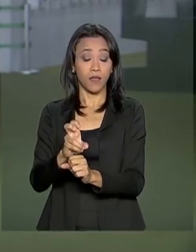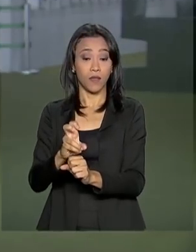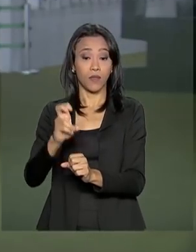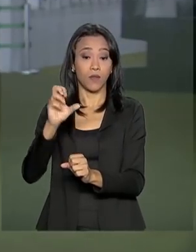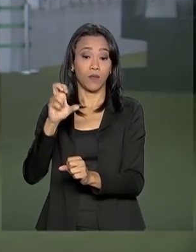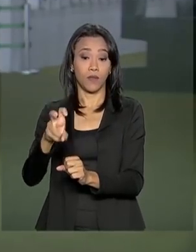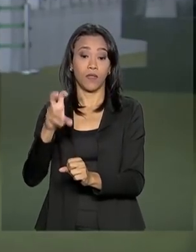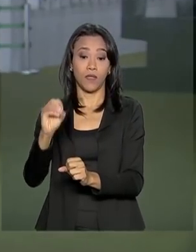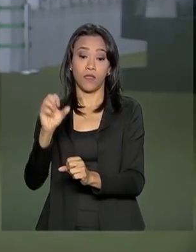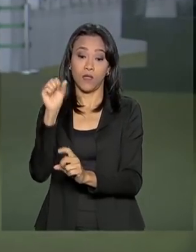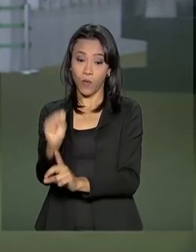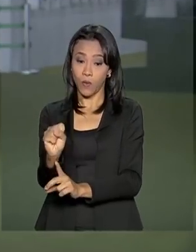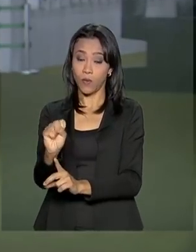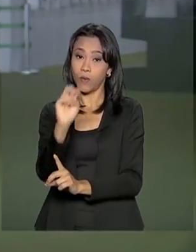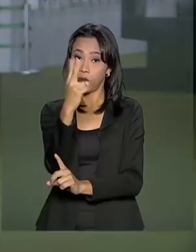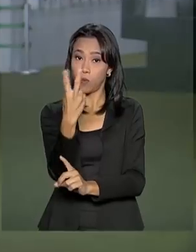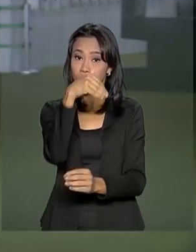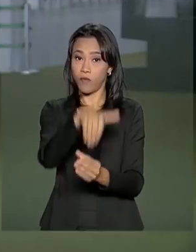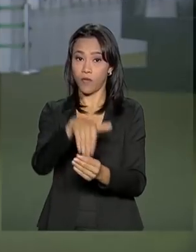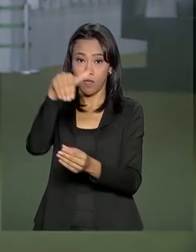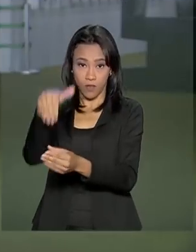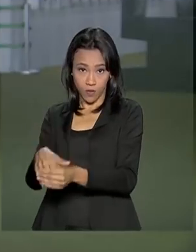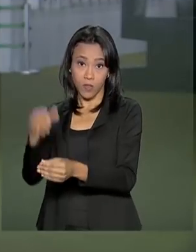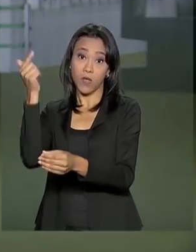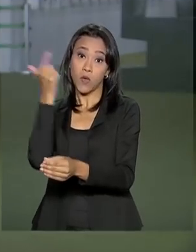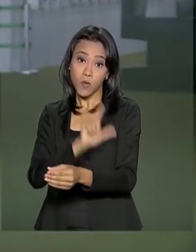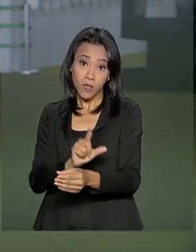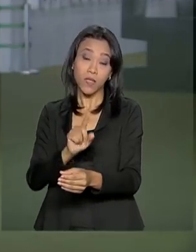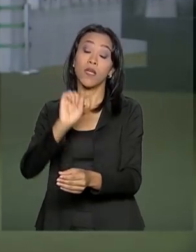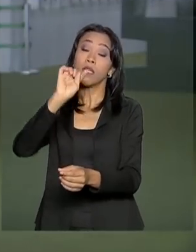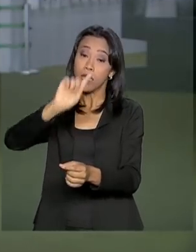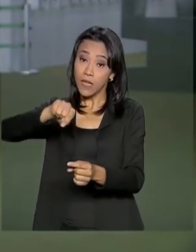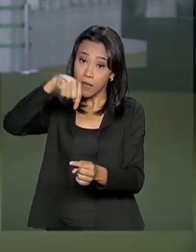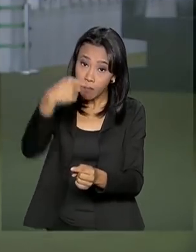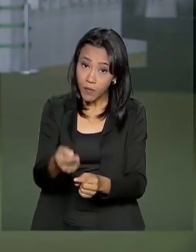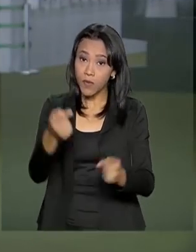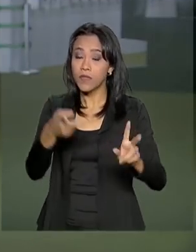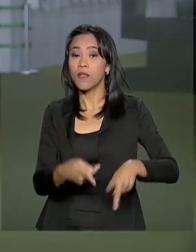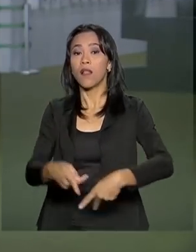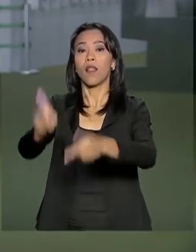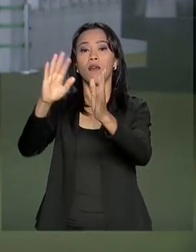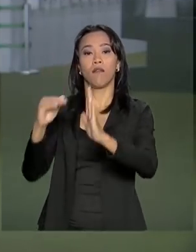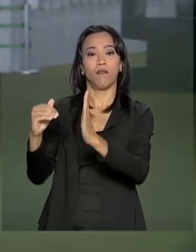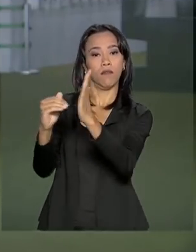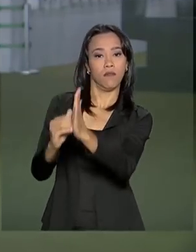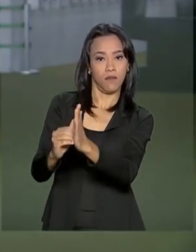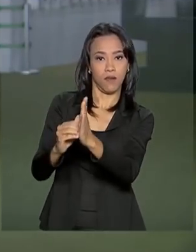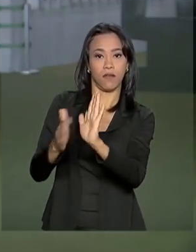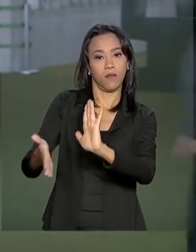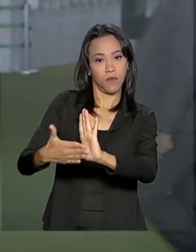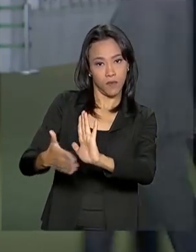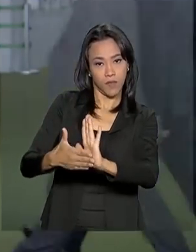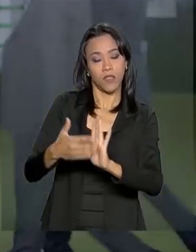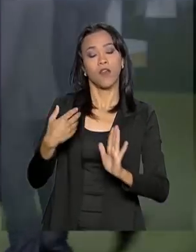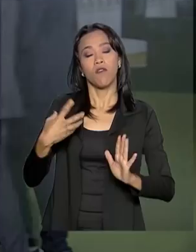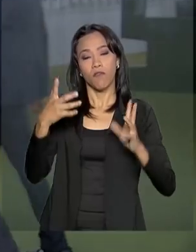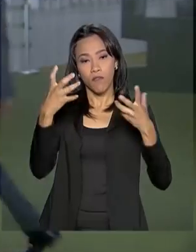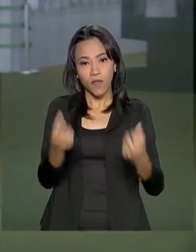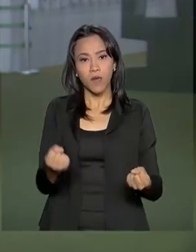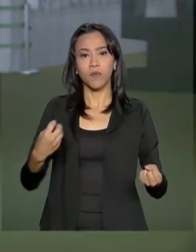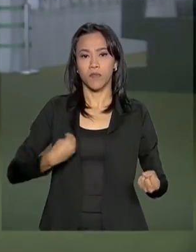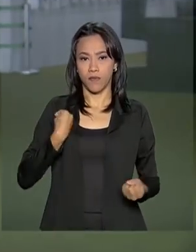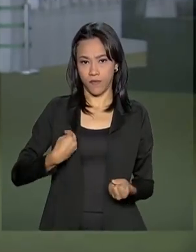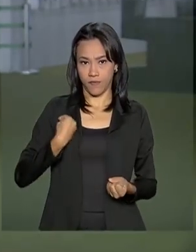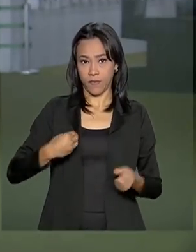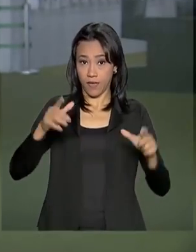deputados em duas votações. E só depois disso ela pode seguir para o Senado. A gente continua por aqui e a